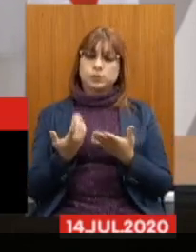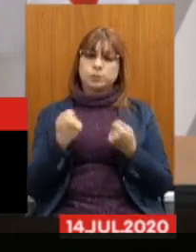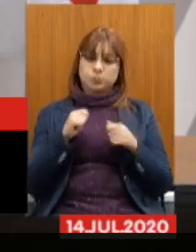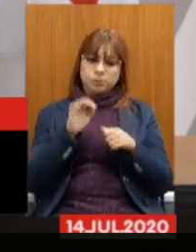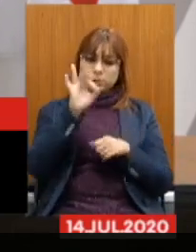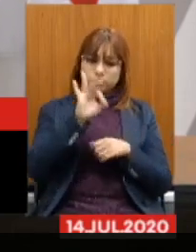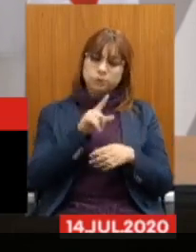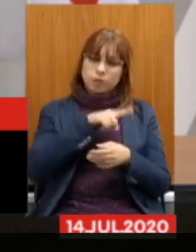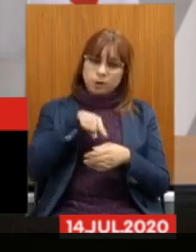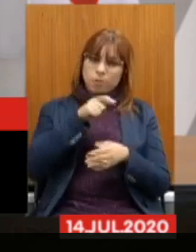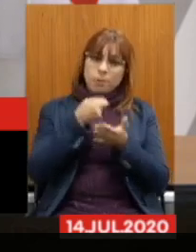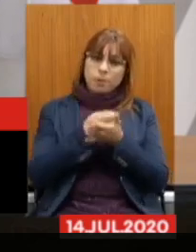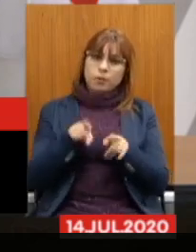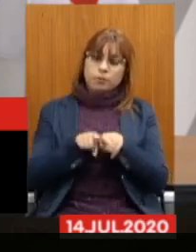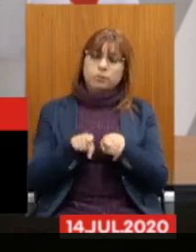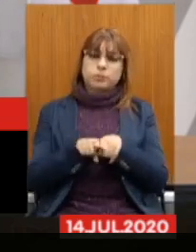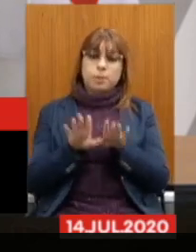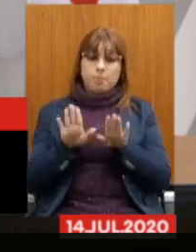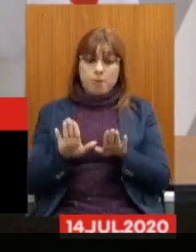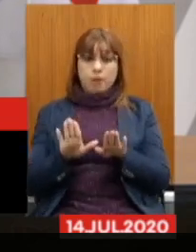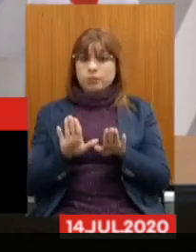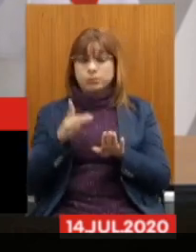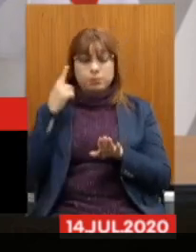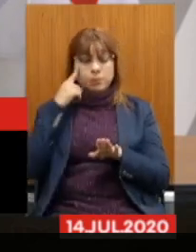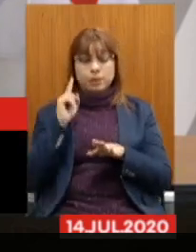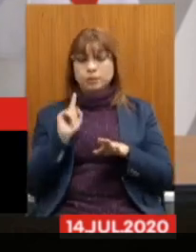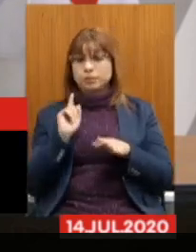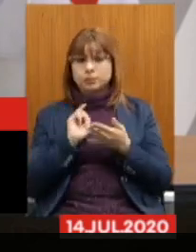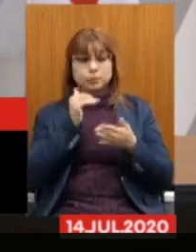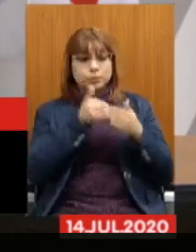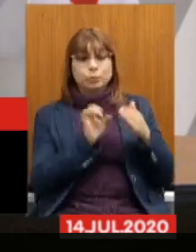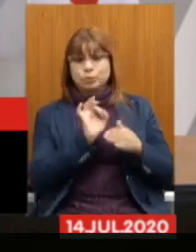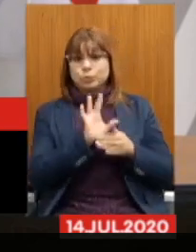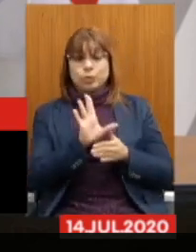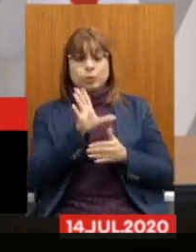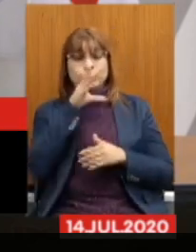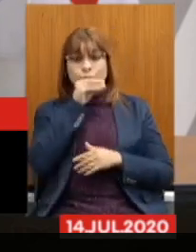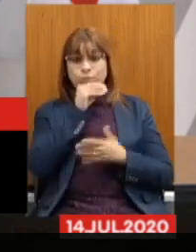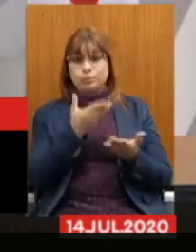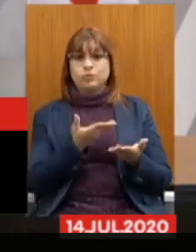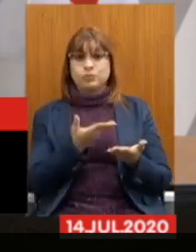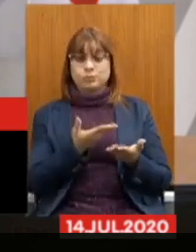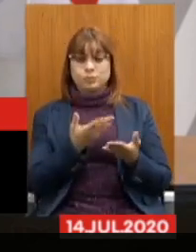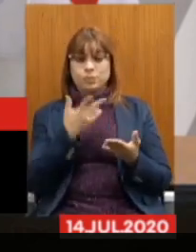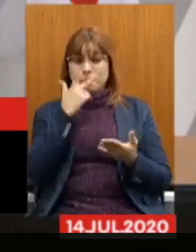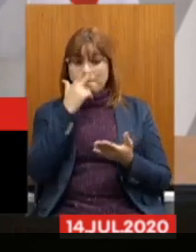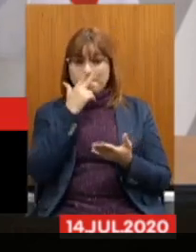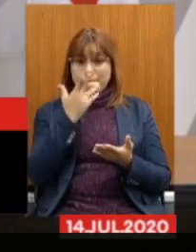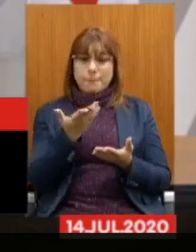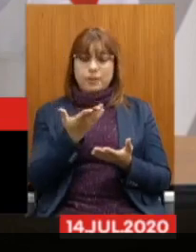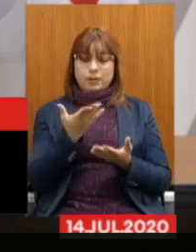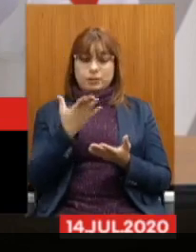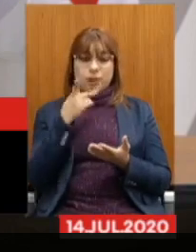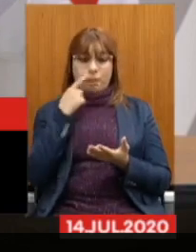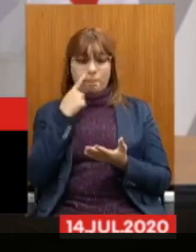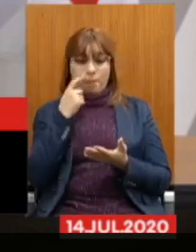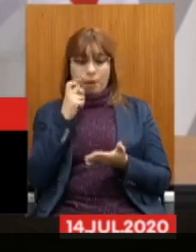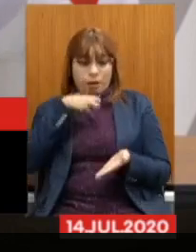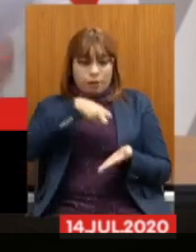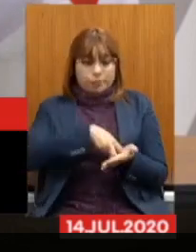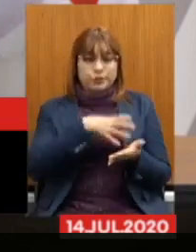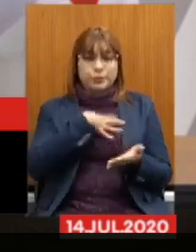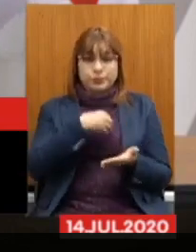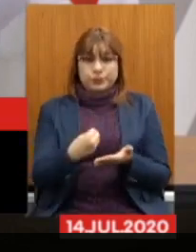mais fácil de sobretaxá-lo, no seu salário, penalizando com o pai que castiga o filho desprotegido, para em